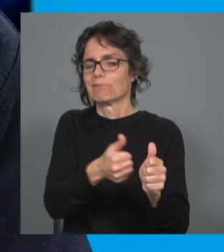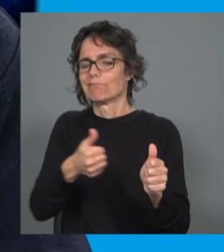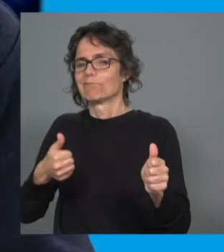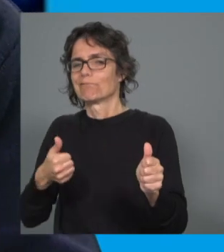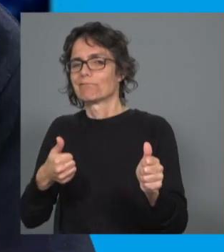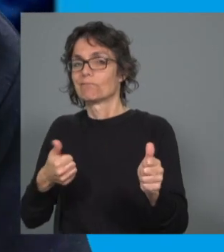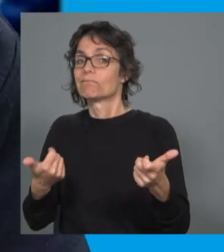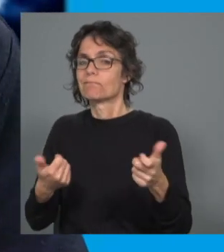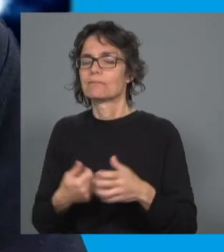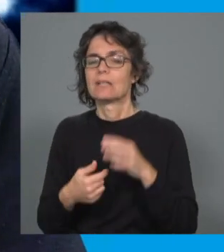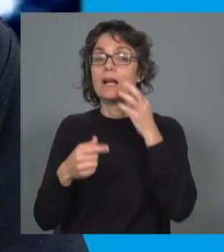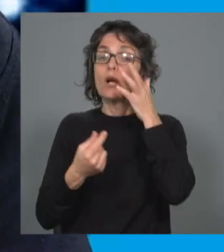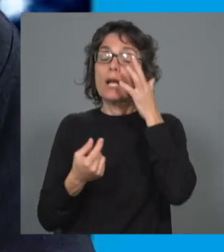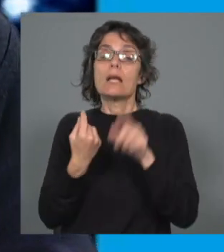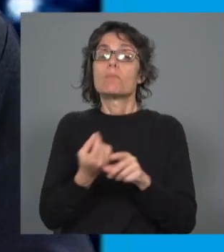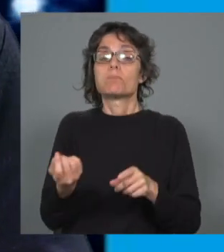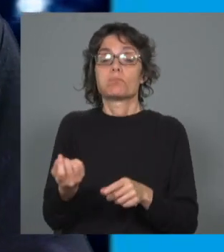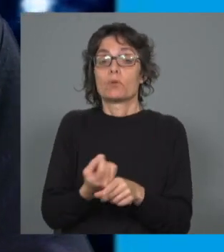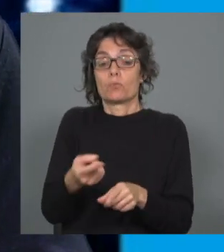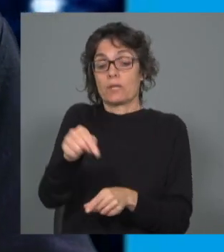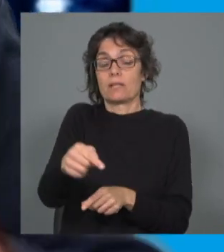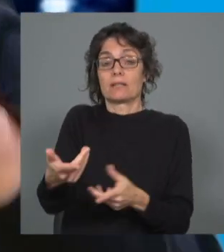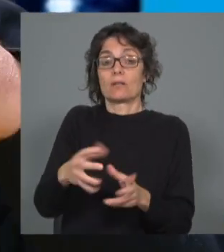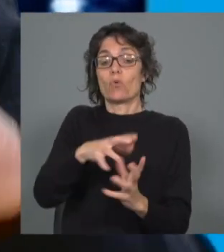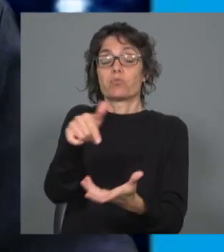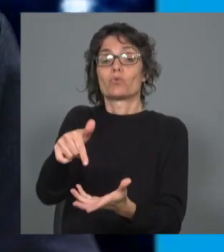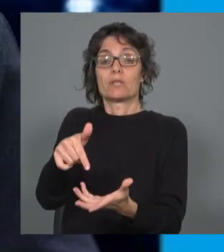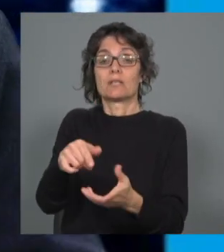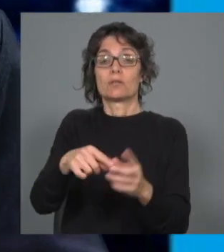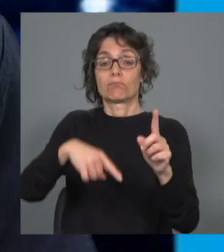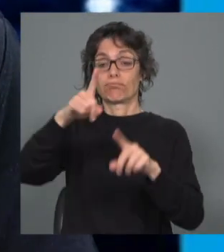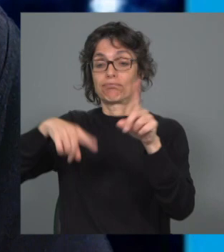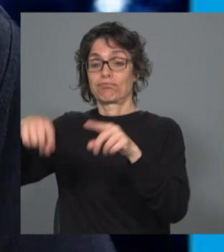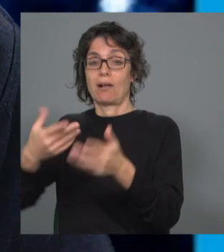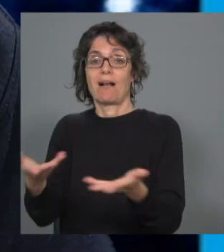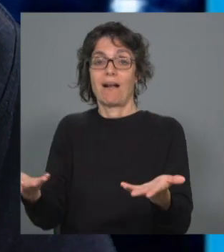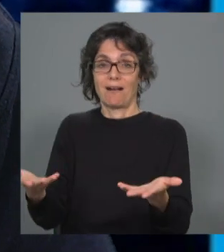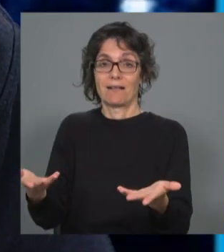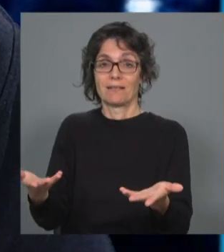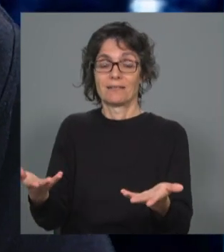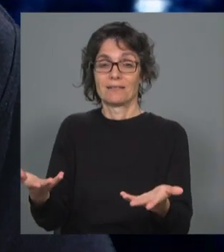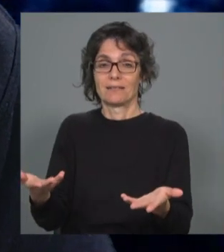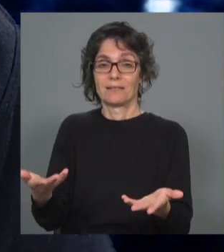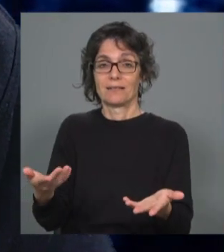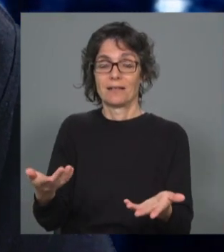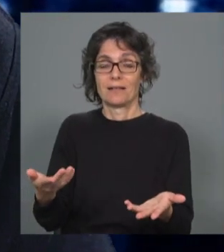Porque dentro desse mundo também há muitas diferenças, não é?